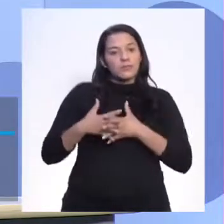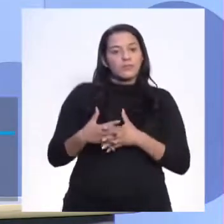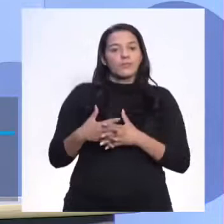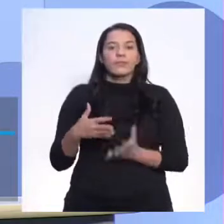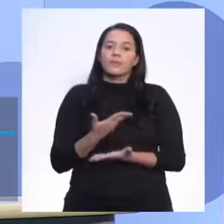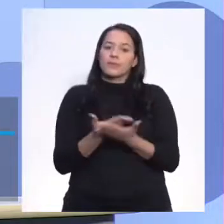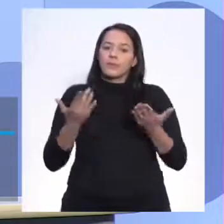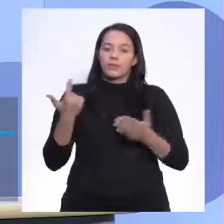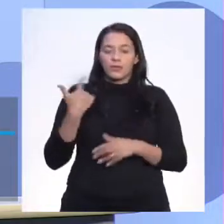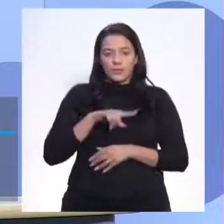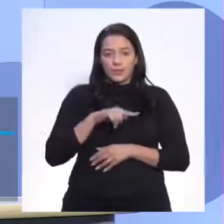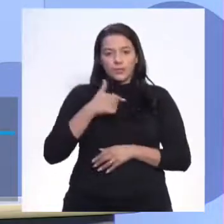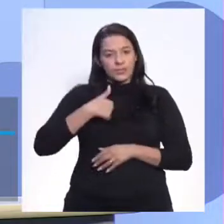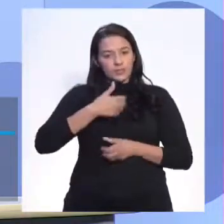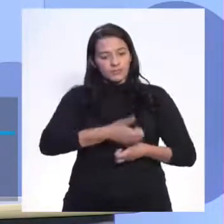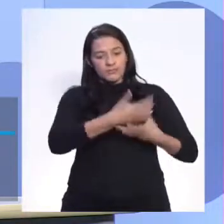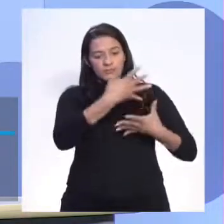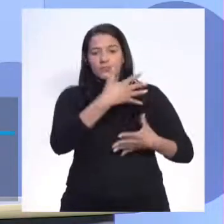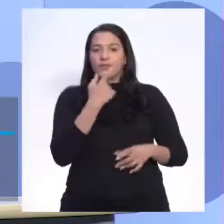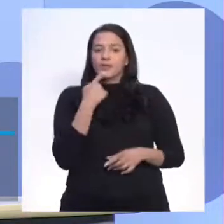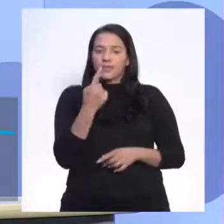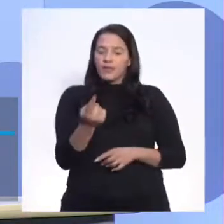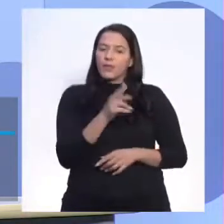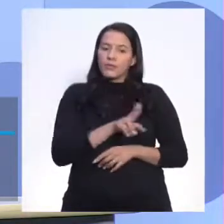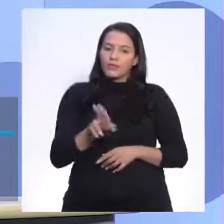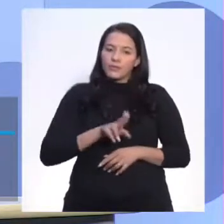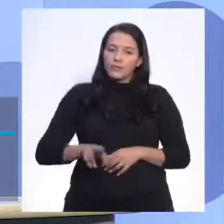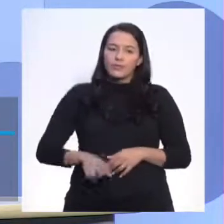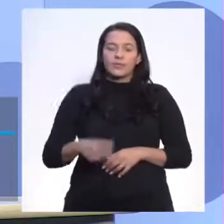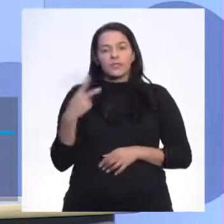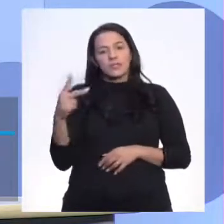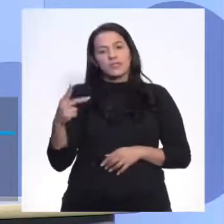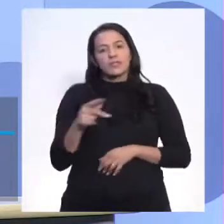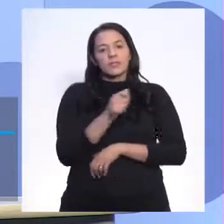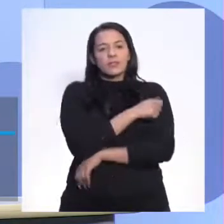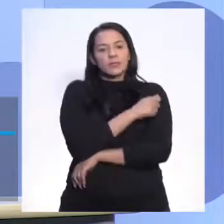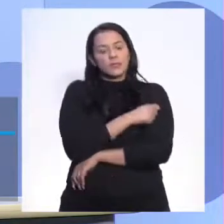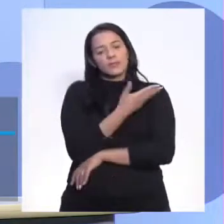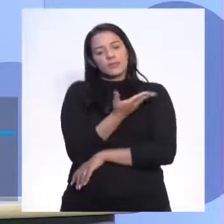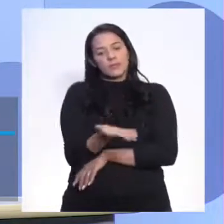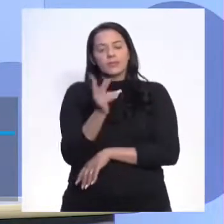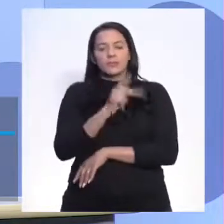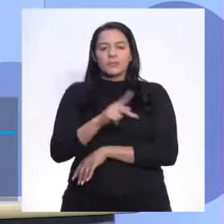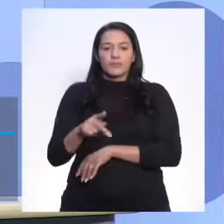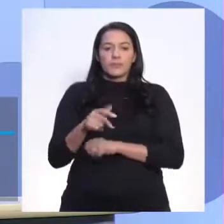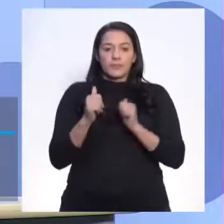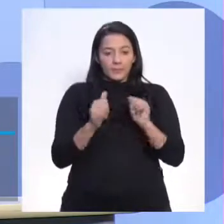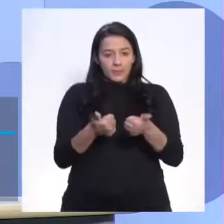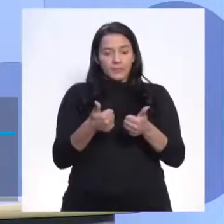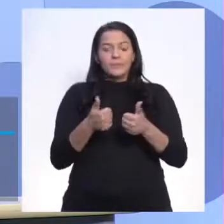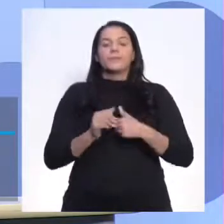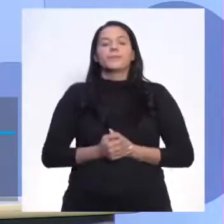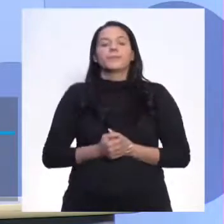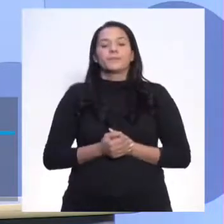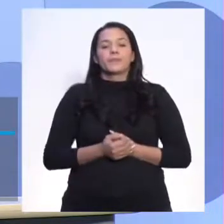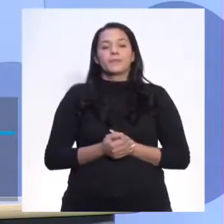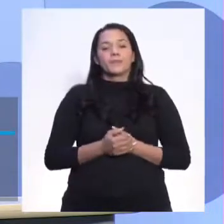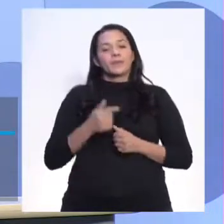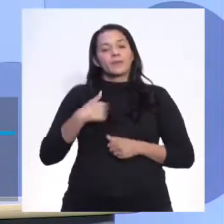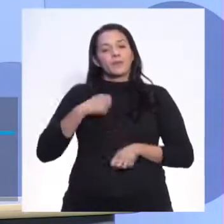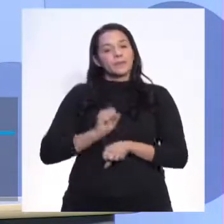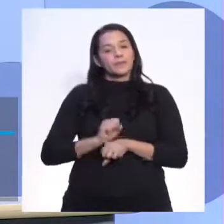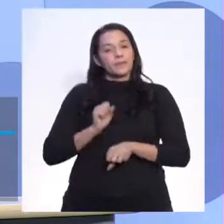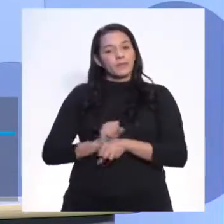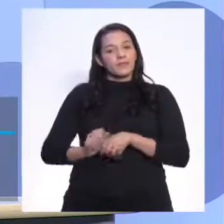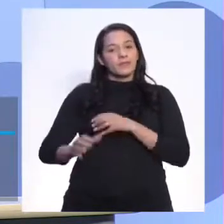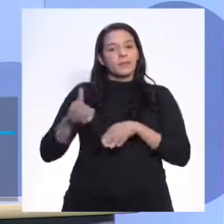para nós aqui no chat, para a gente poder falar o nome deles, o nome de vocês, e aí a gente interagir de uma forma bem legal, ok? Estamos aguardando a participação